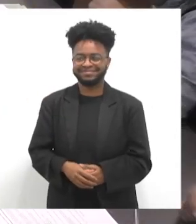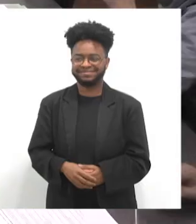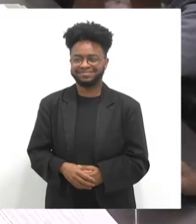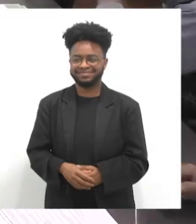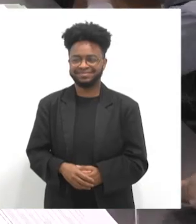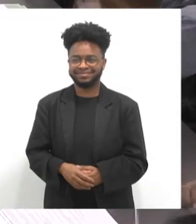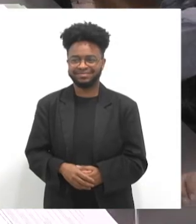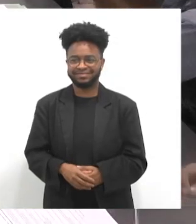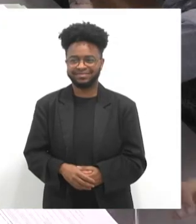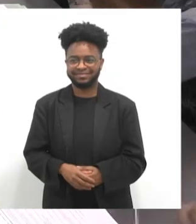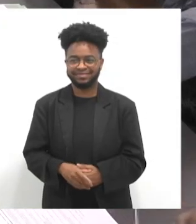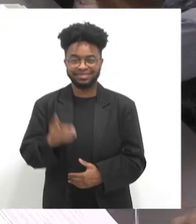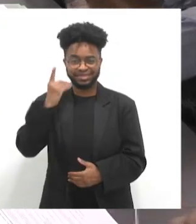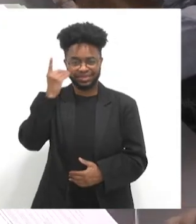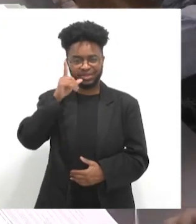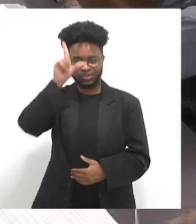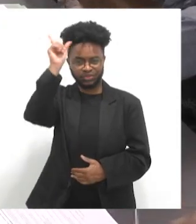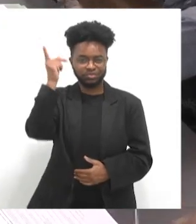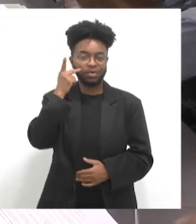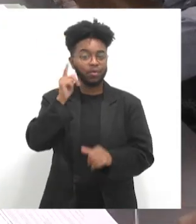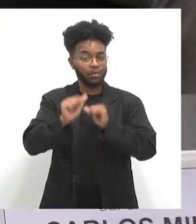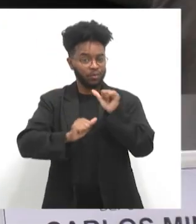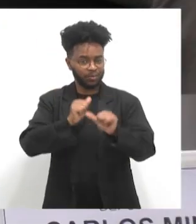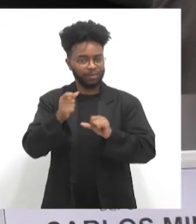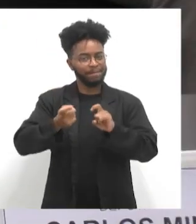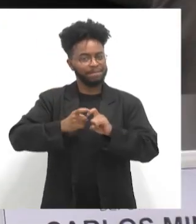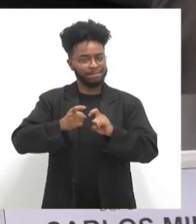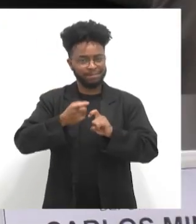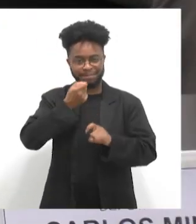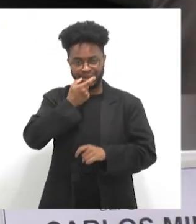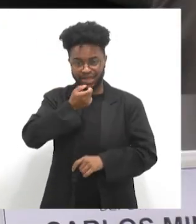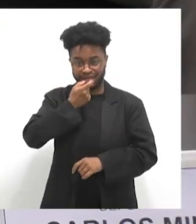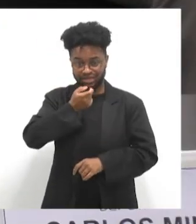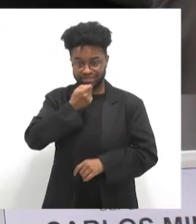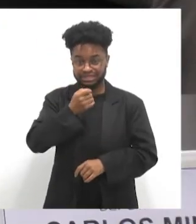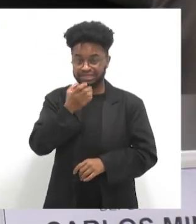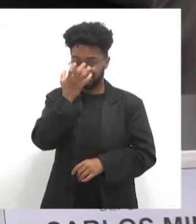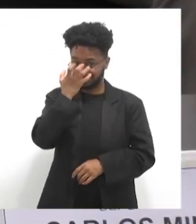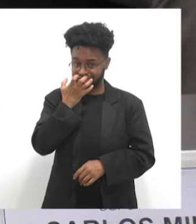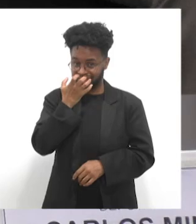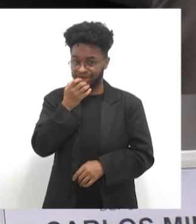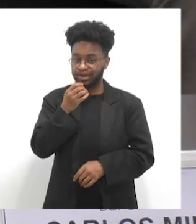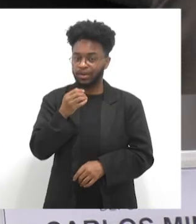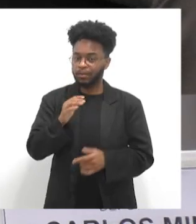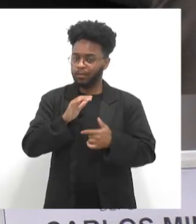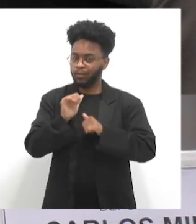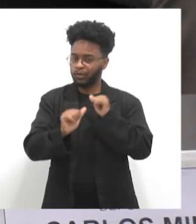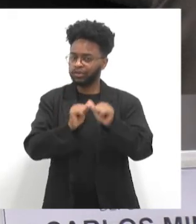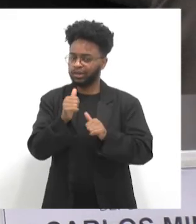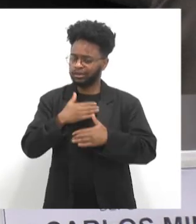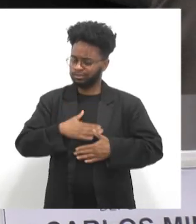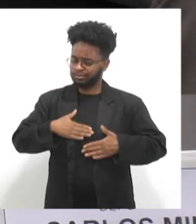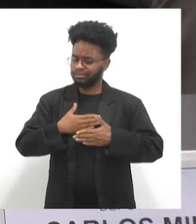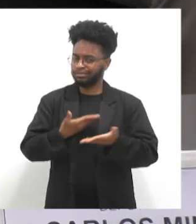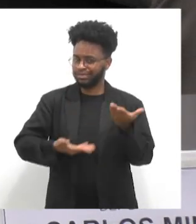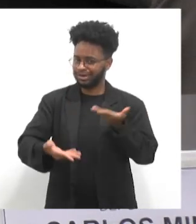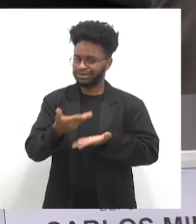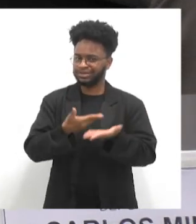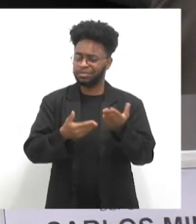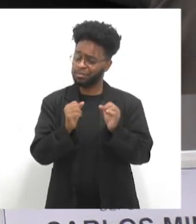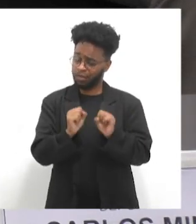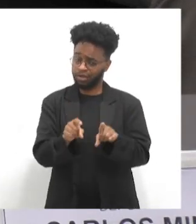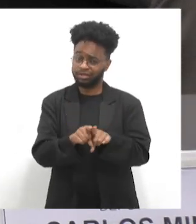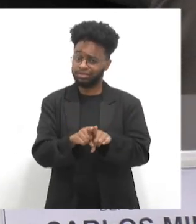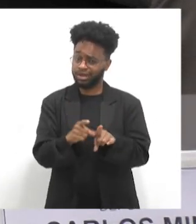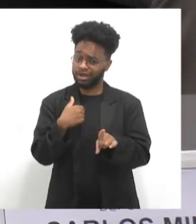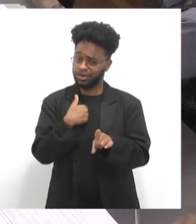O deputado Luiz Paulo está transformando um medicamento sério numa convivência prazerosa. Também pode ser. Eu